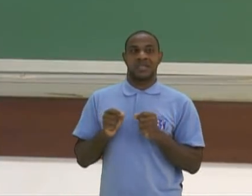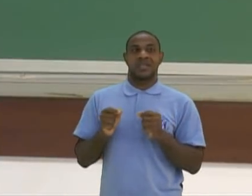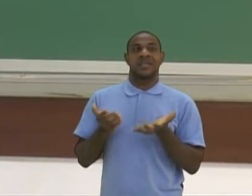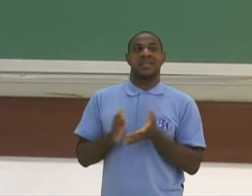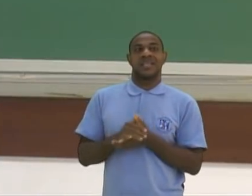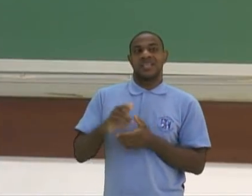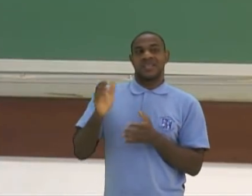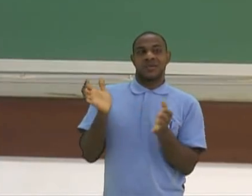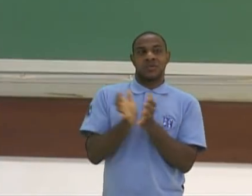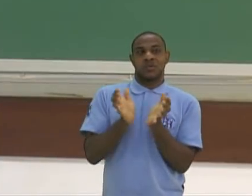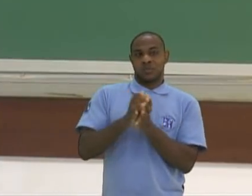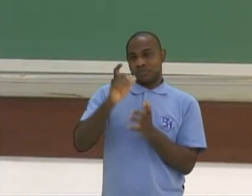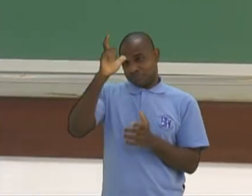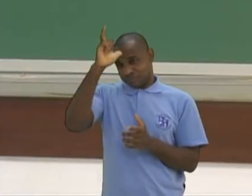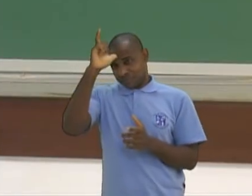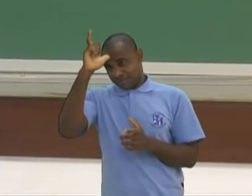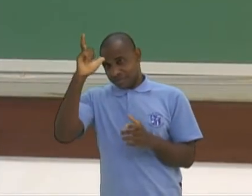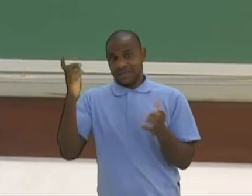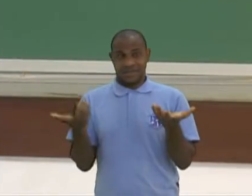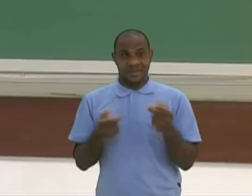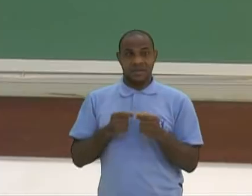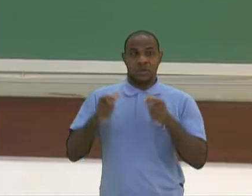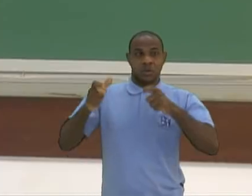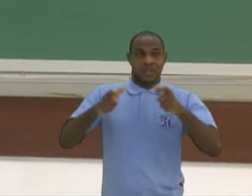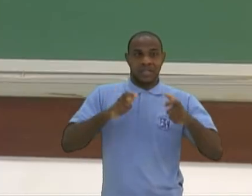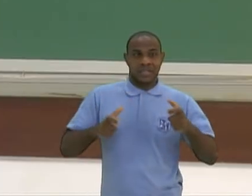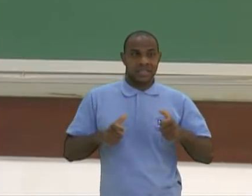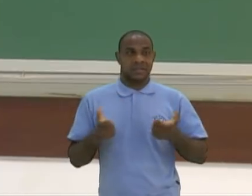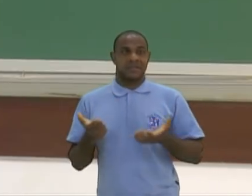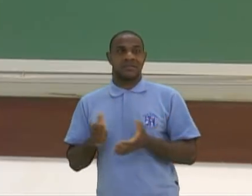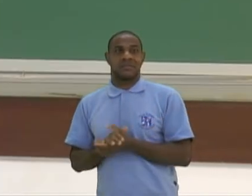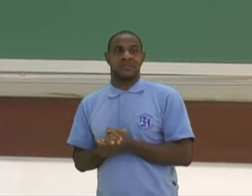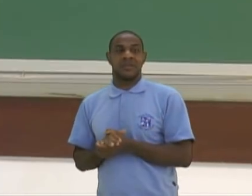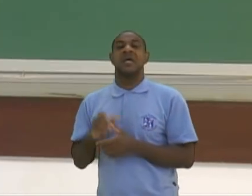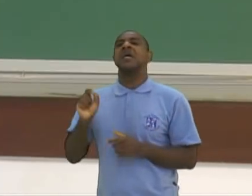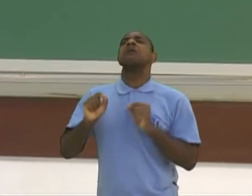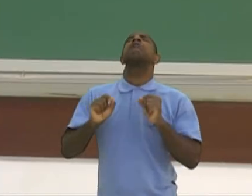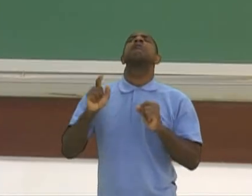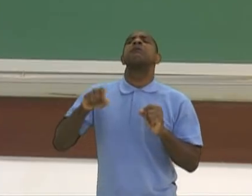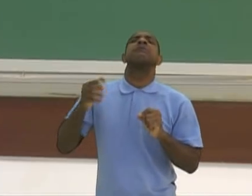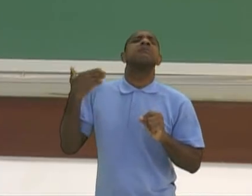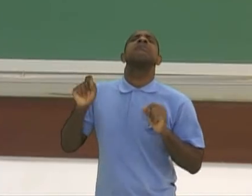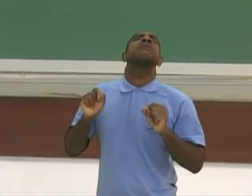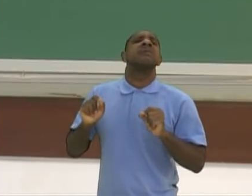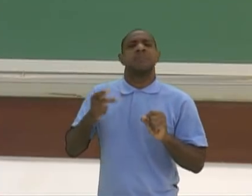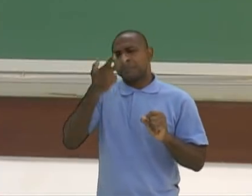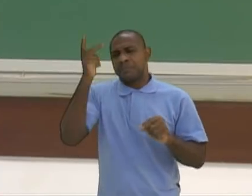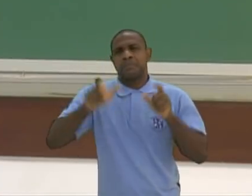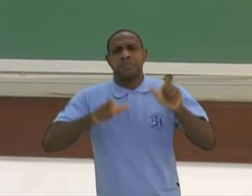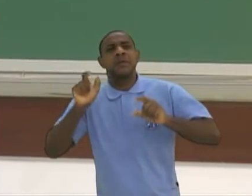Localização, sociedade, guerra, razão de ser dos germanos. Germano 1, né? Então tem dois, né?